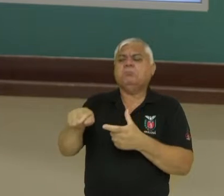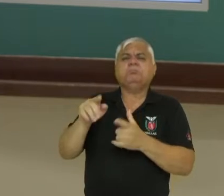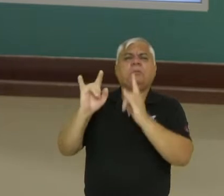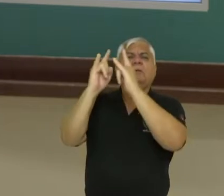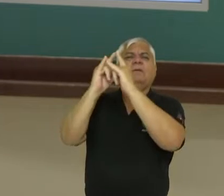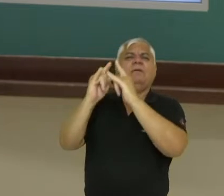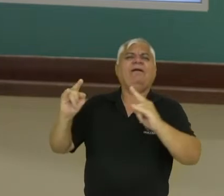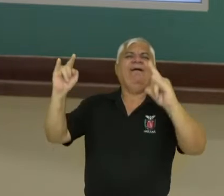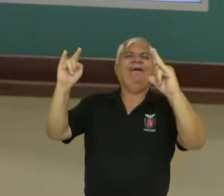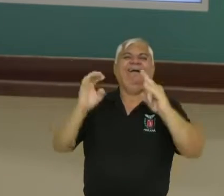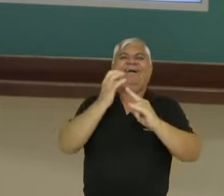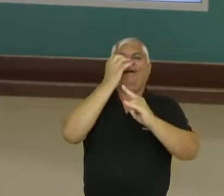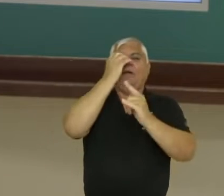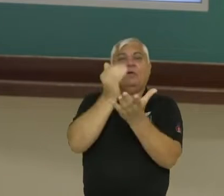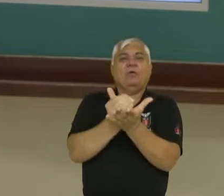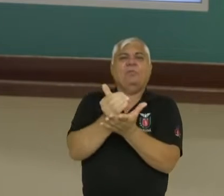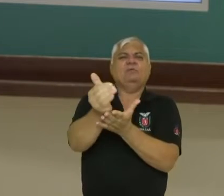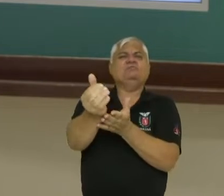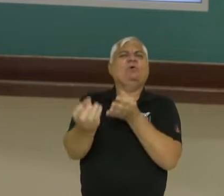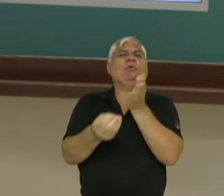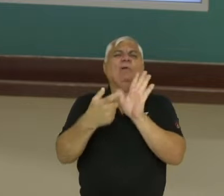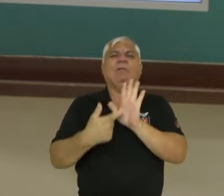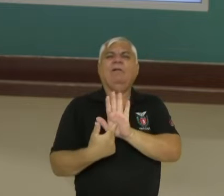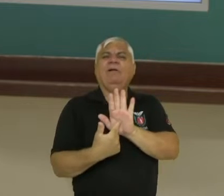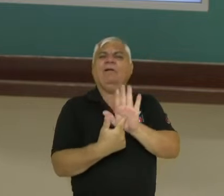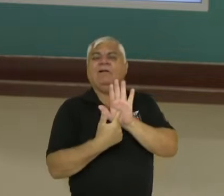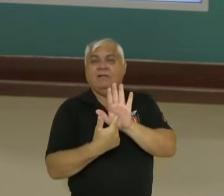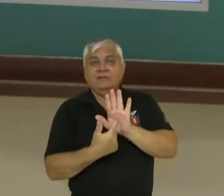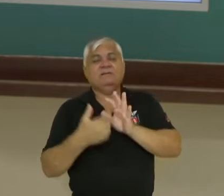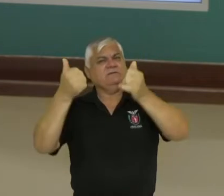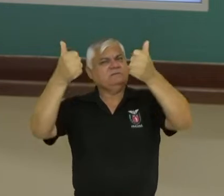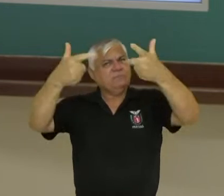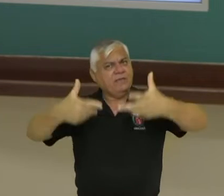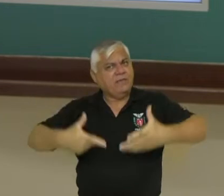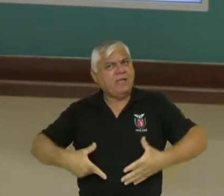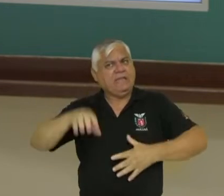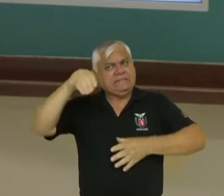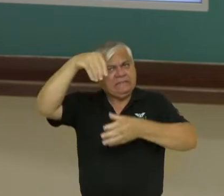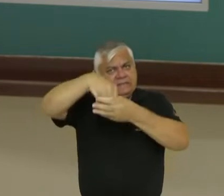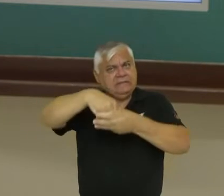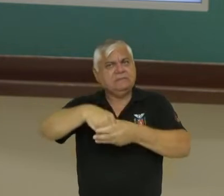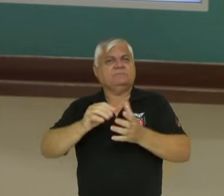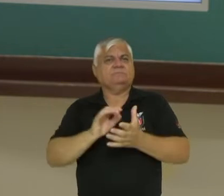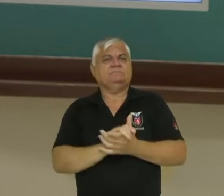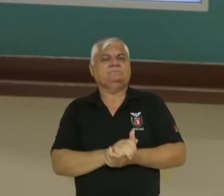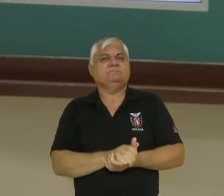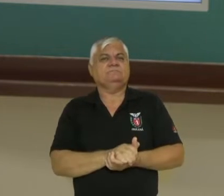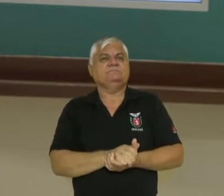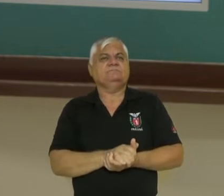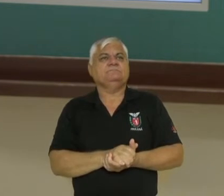circo iniciou, né, suas apresentações. Falar sobre esse espaço do circo.